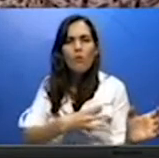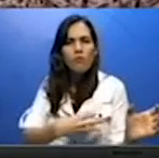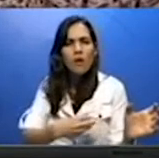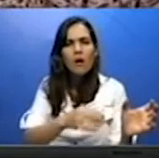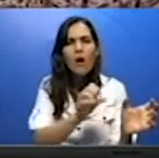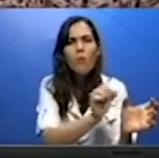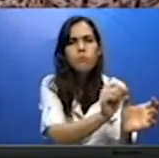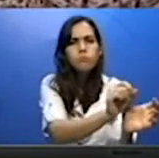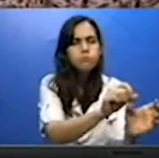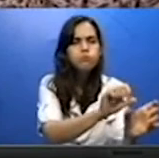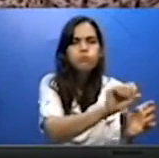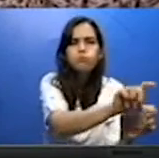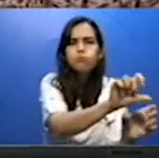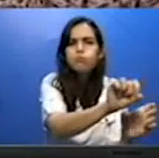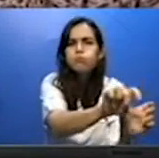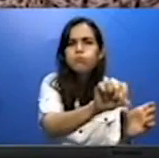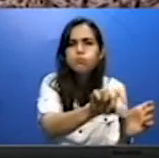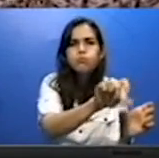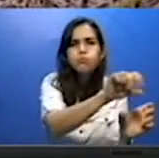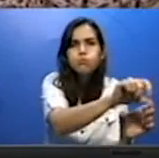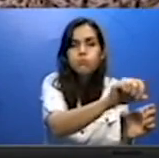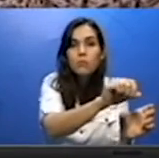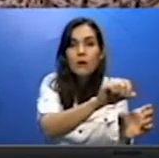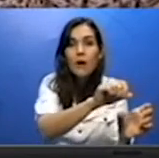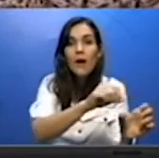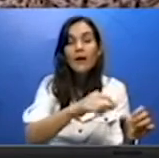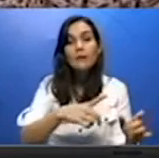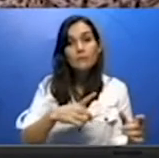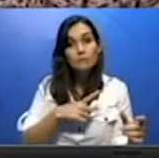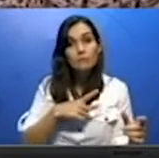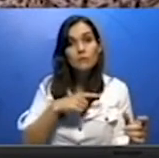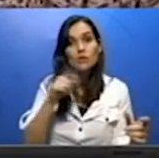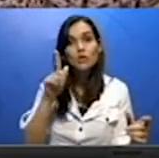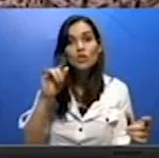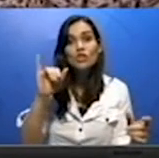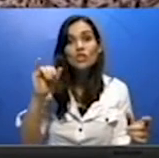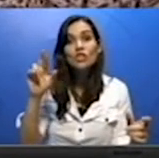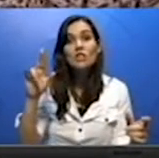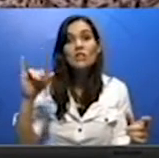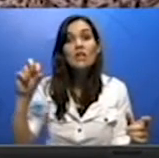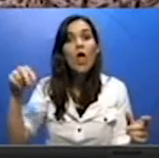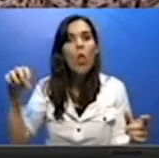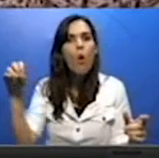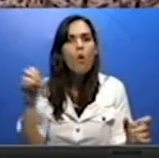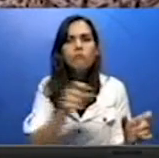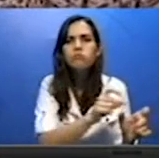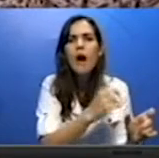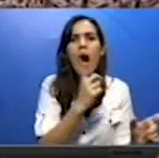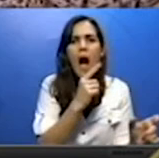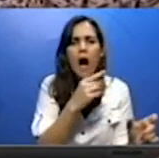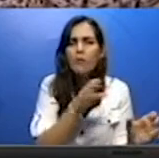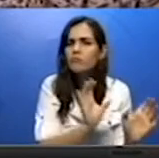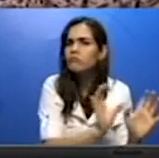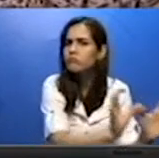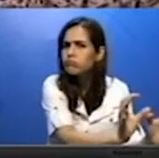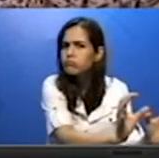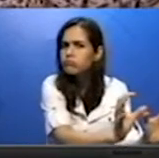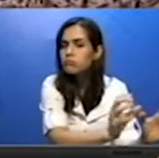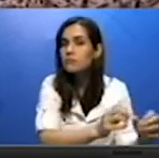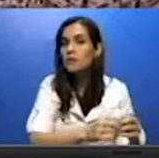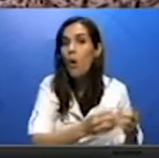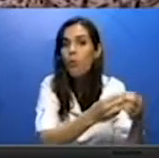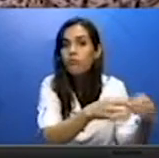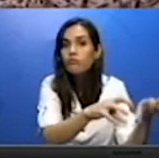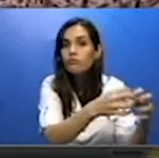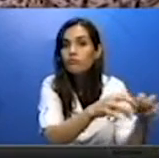sapo da rã e da p******* é hoje Lino e ele vive exclusivamente em ambiente Aquático sofre metamorfose